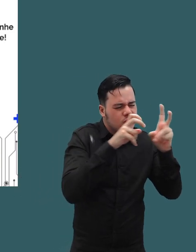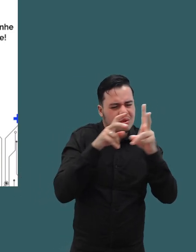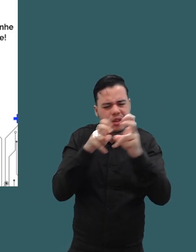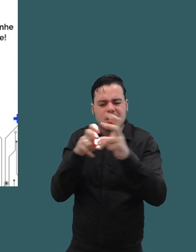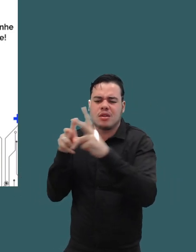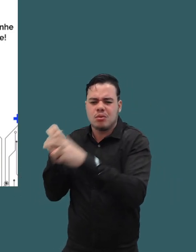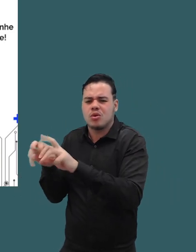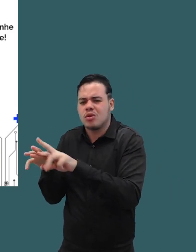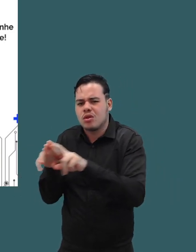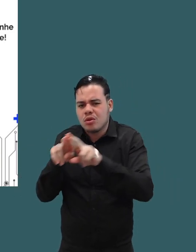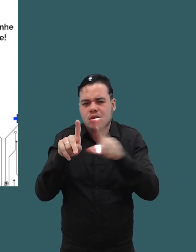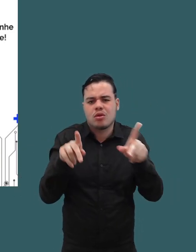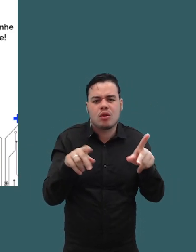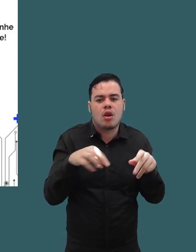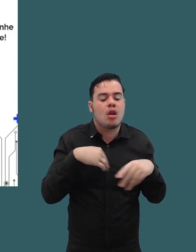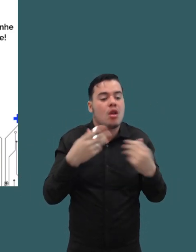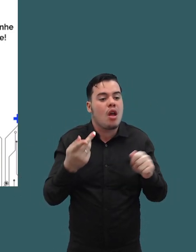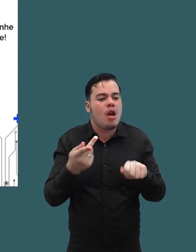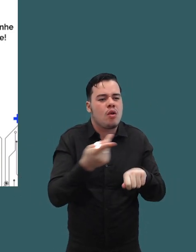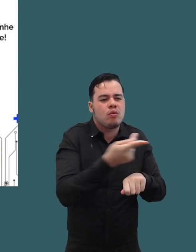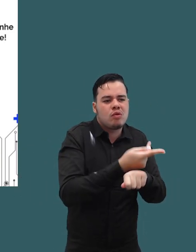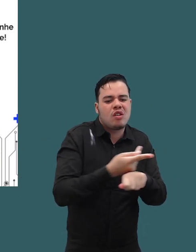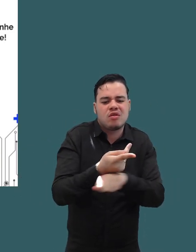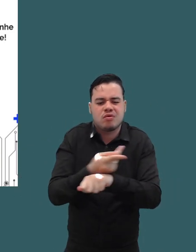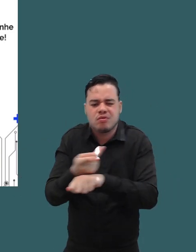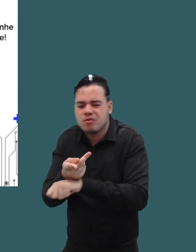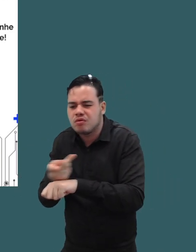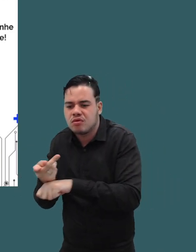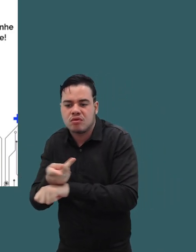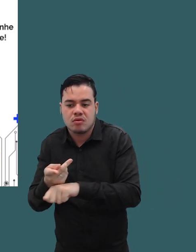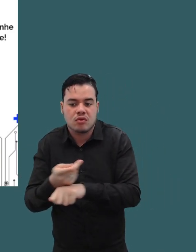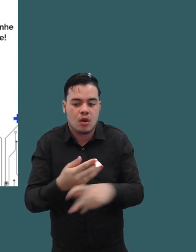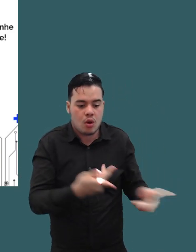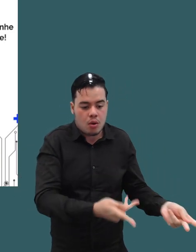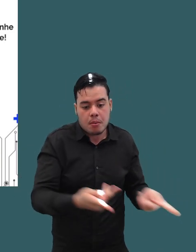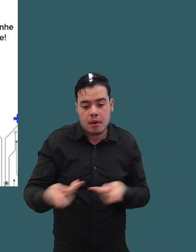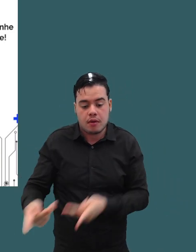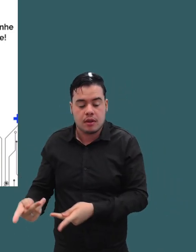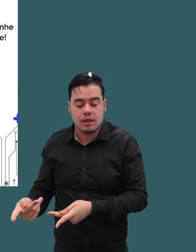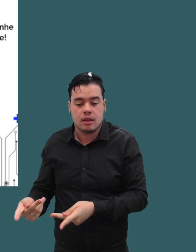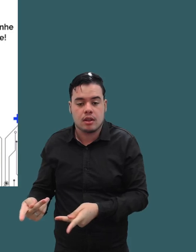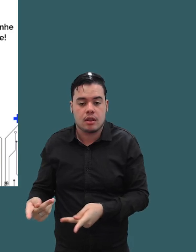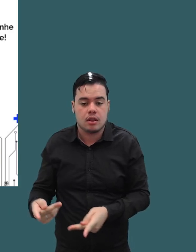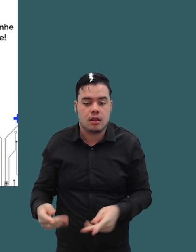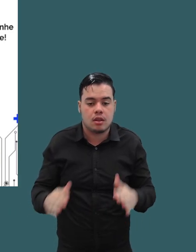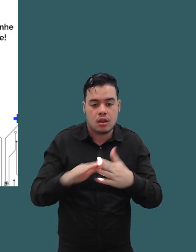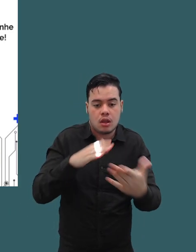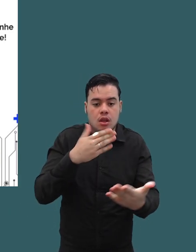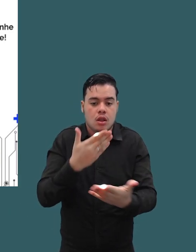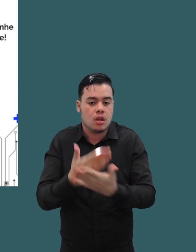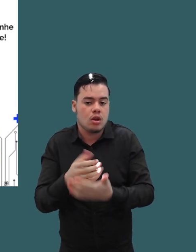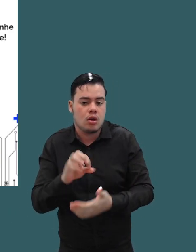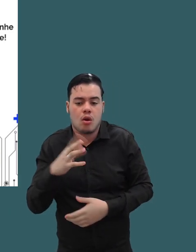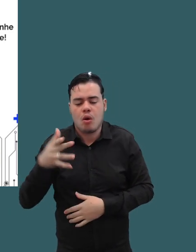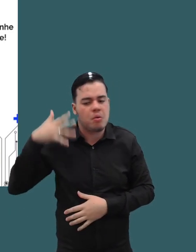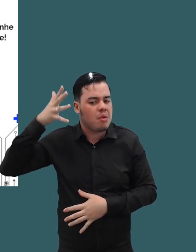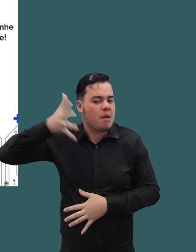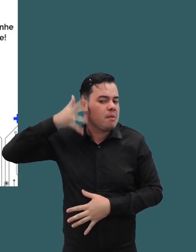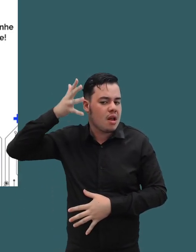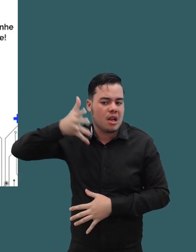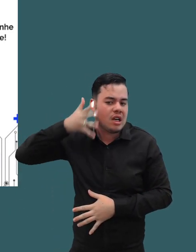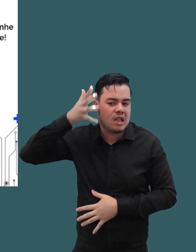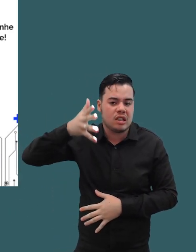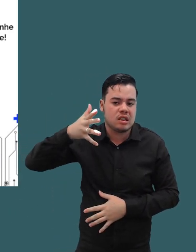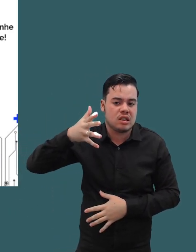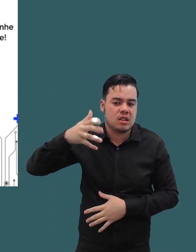até às vezes, uma visita na escola, uma palestra, uma semana imersiva na escola. Então, é também uma área que a gente quer desenvolver a partir